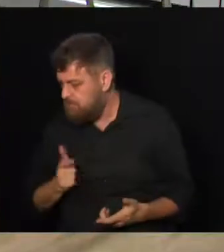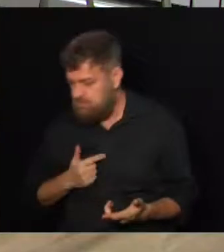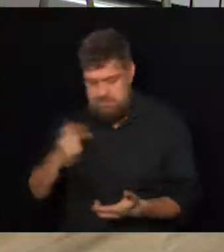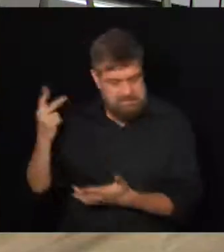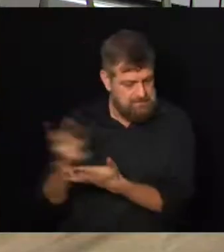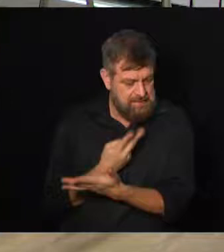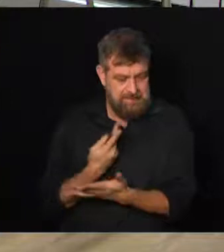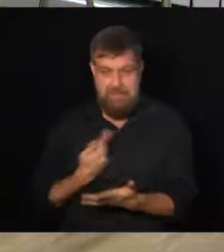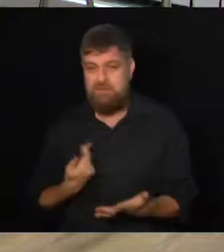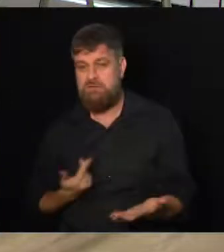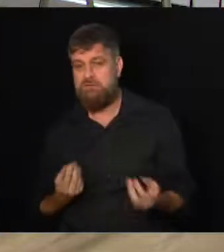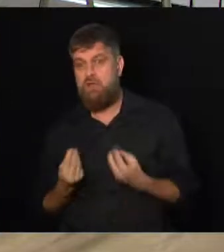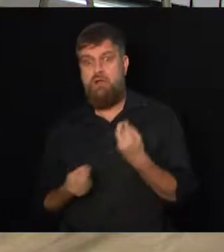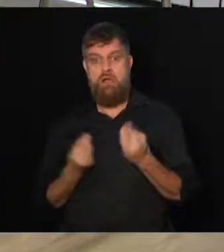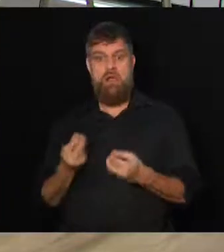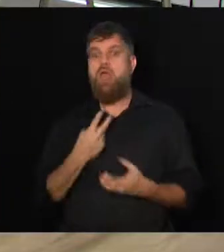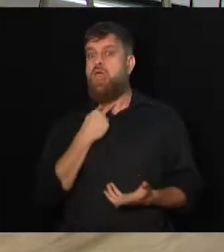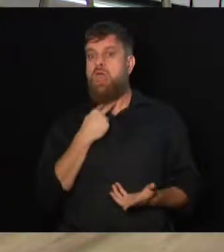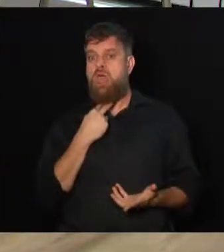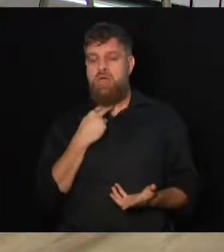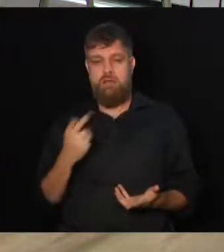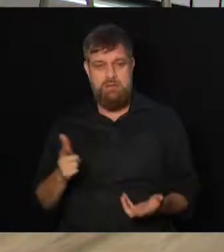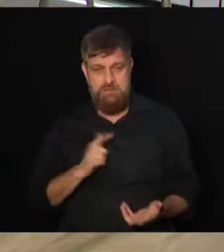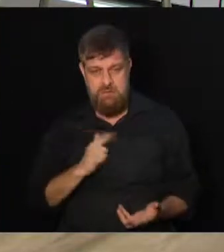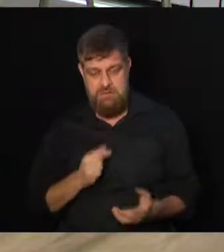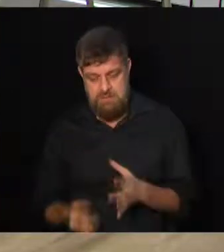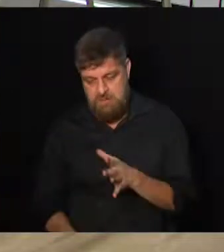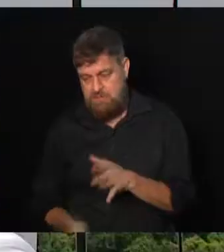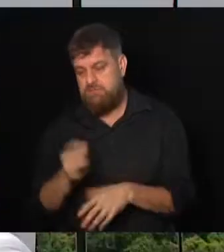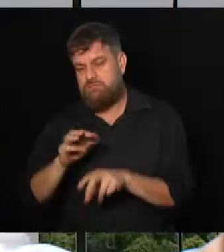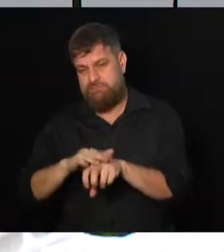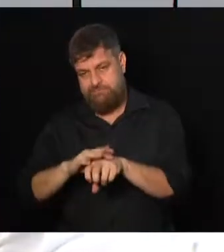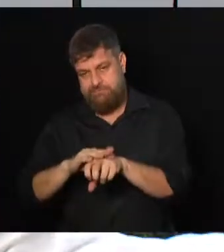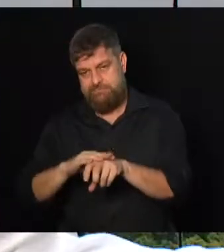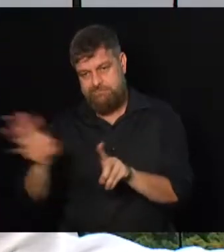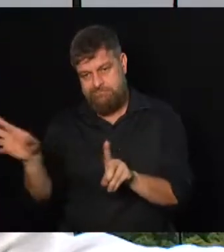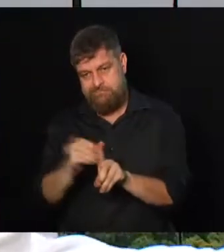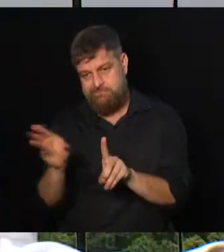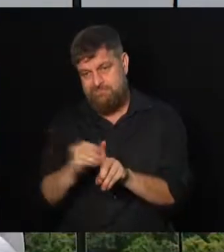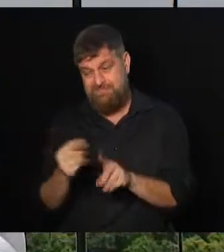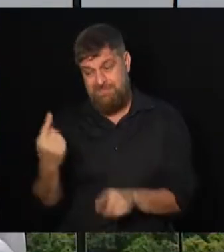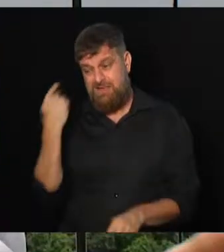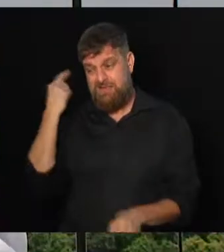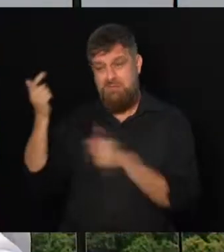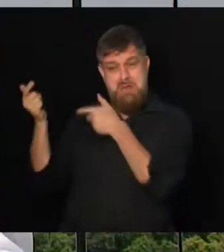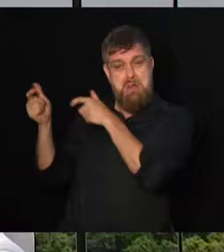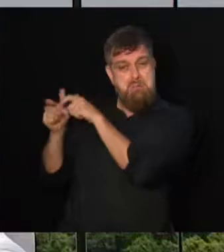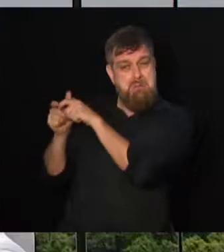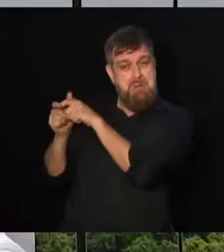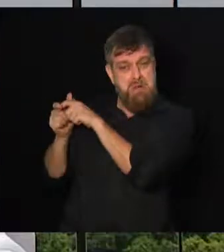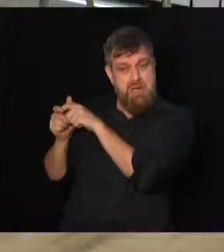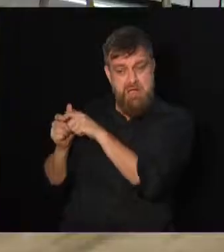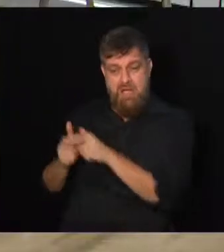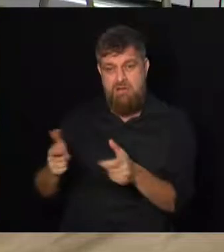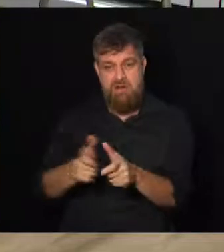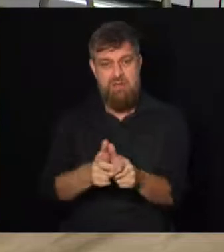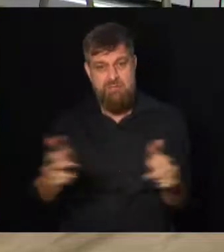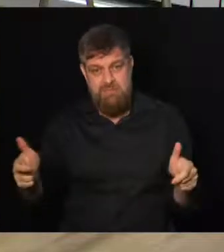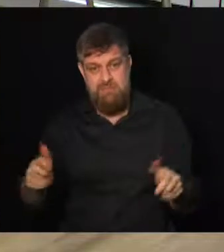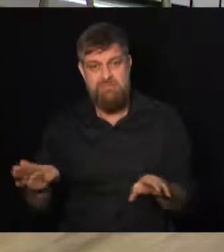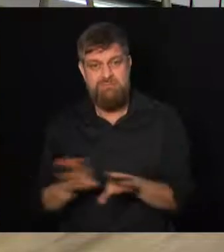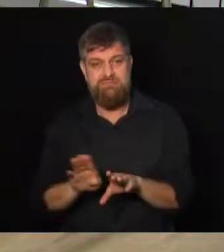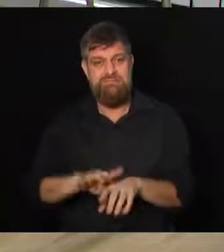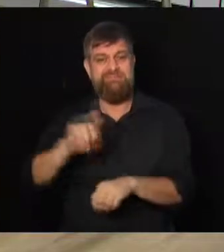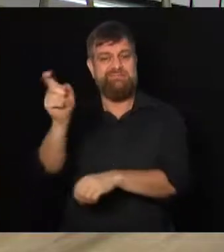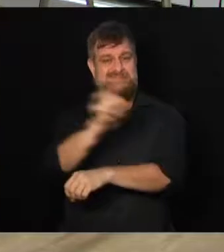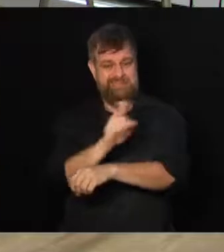Pouco saudável. E aí você abre um leque para ter certas patologias que antigamente não tinha. Sim. Né? Acho que o próprio agrotóxico também.